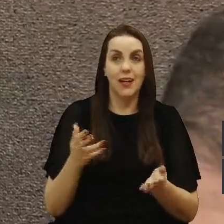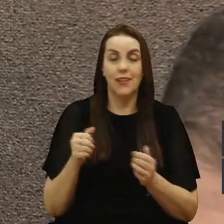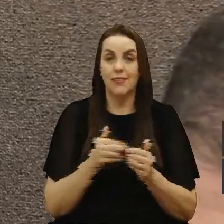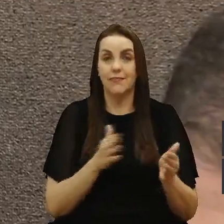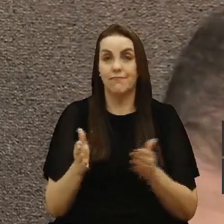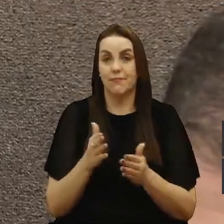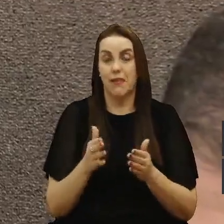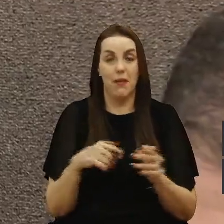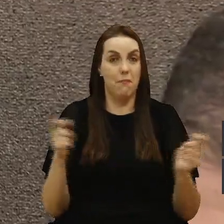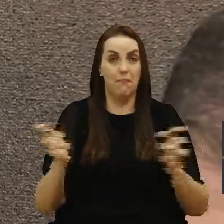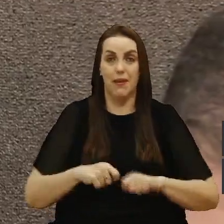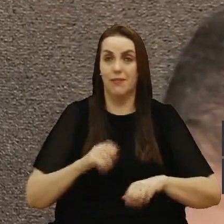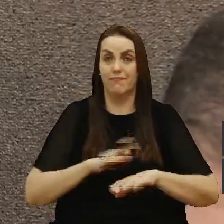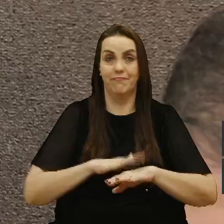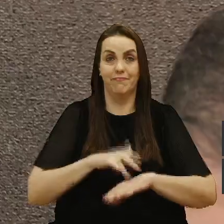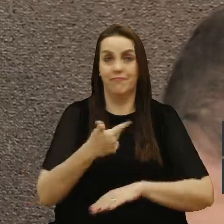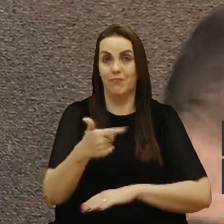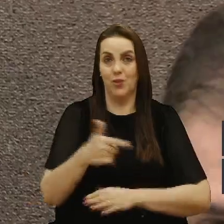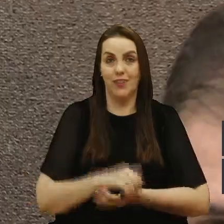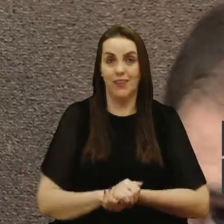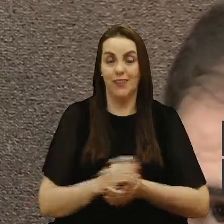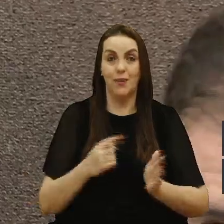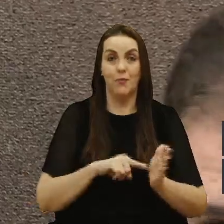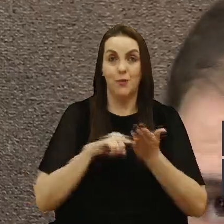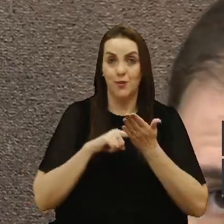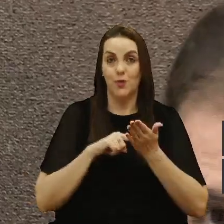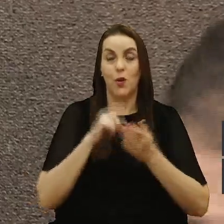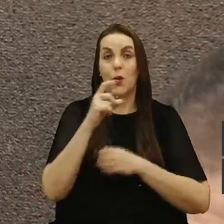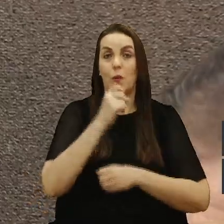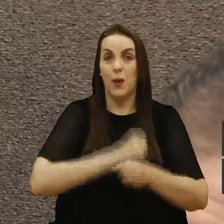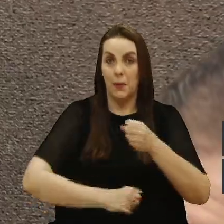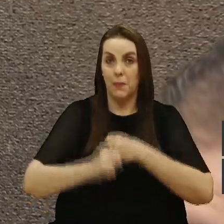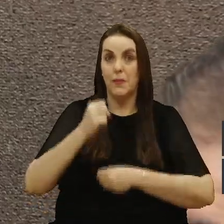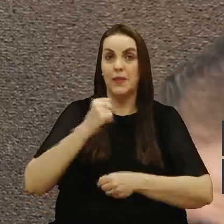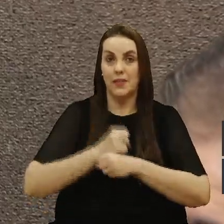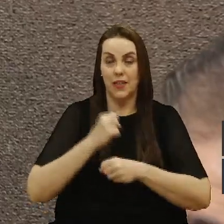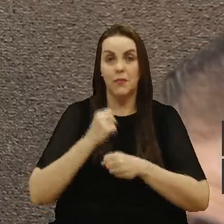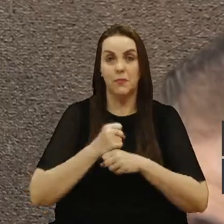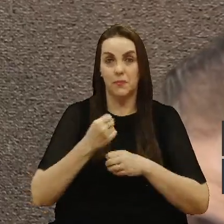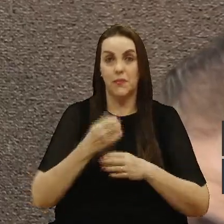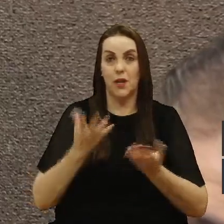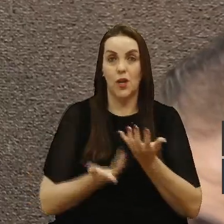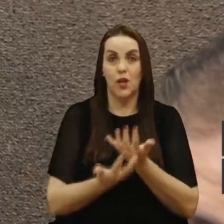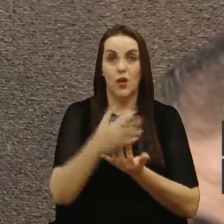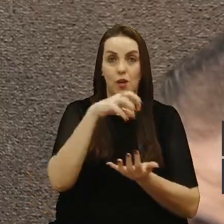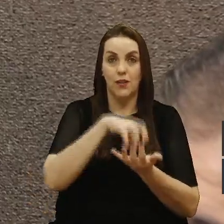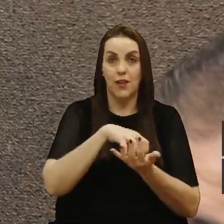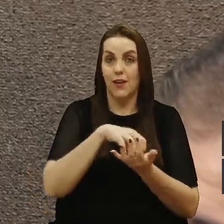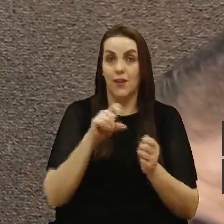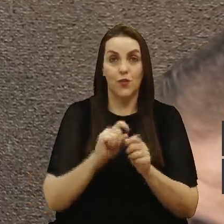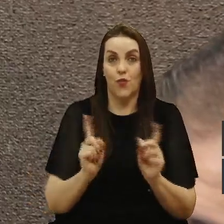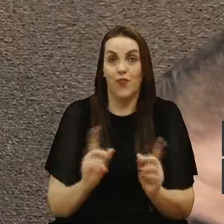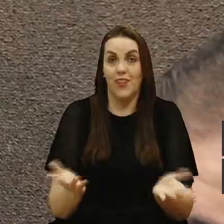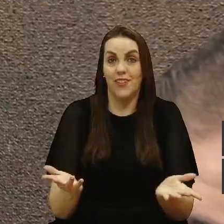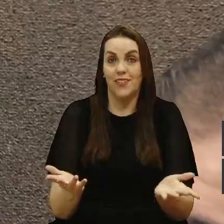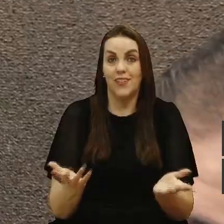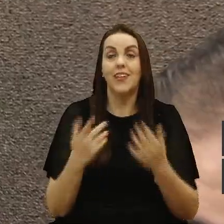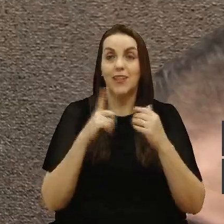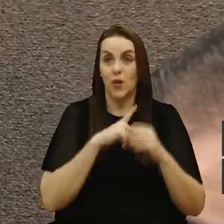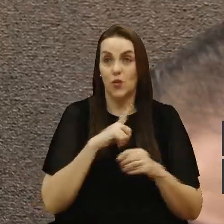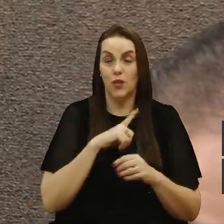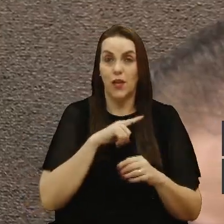é incompetência. Assim como ele apresentou no ano passado a saída para a questão da Codeca, né? Não foi feita. Então não é que não